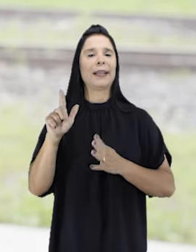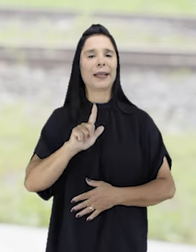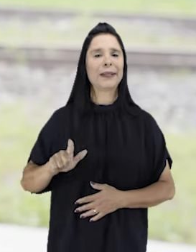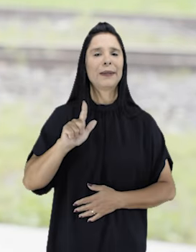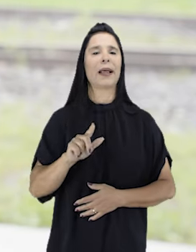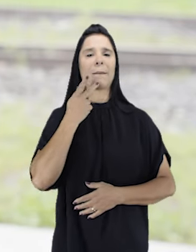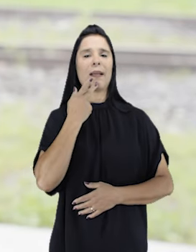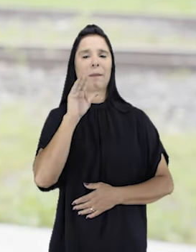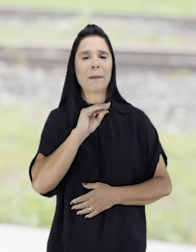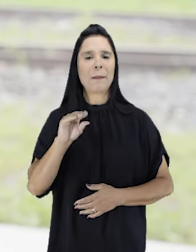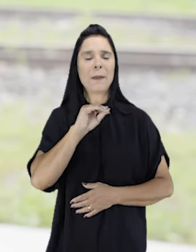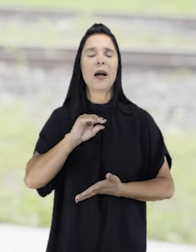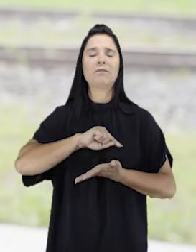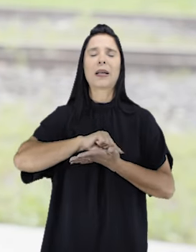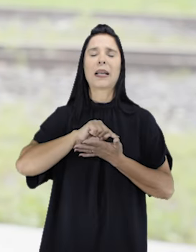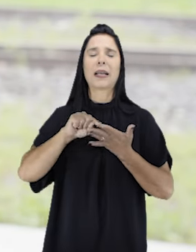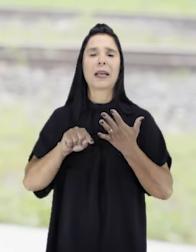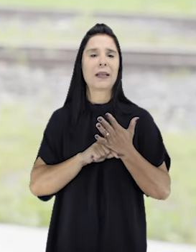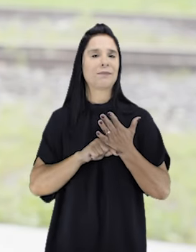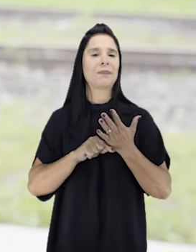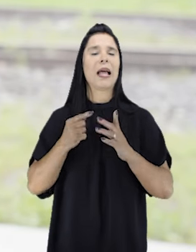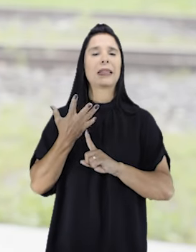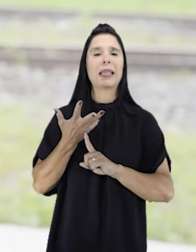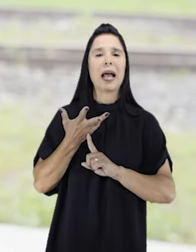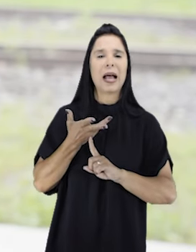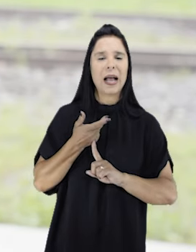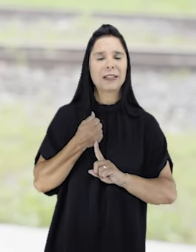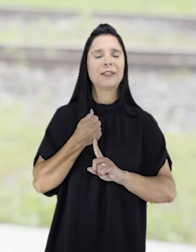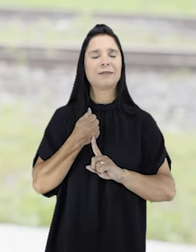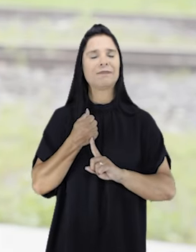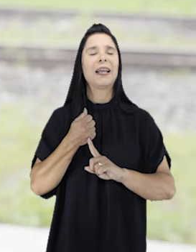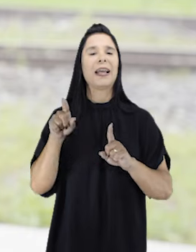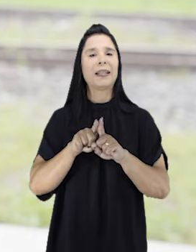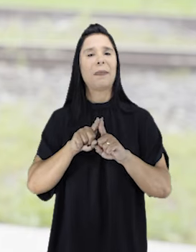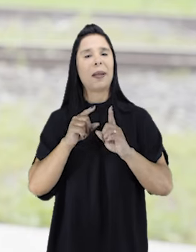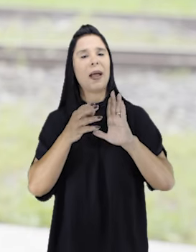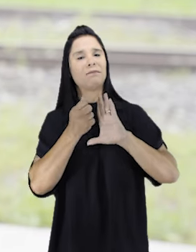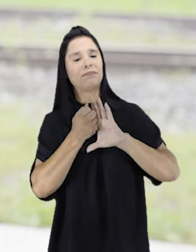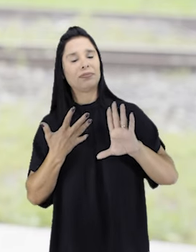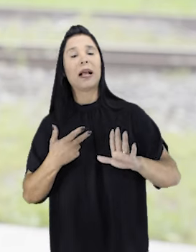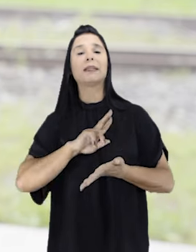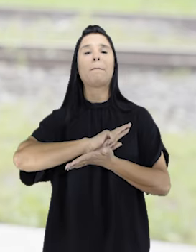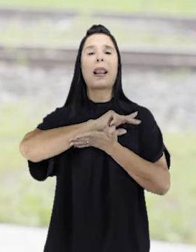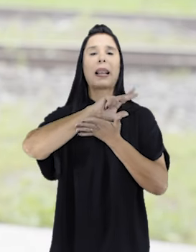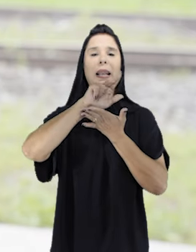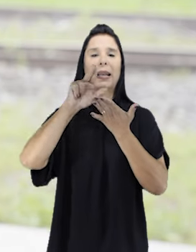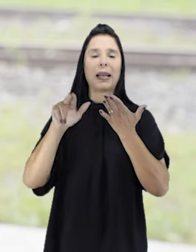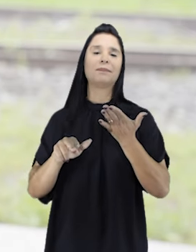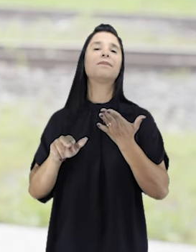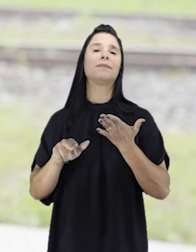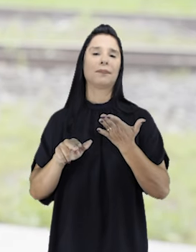na literatura, na oralidade, em todos os 5 campos das artes e seus desdobramentos. Essa